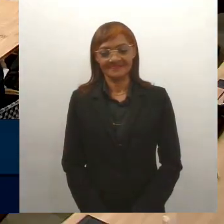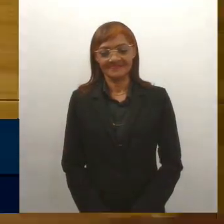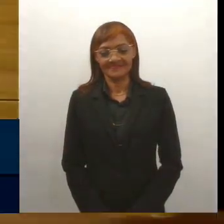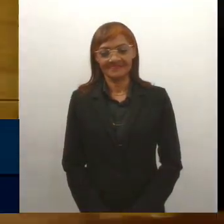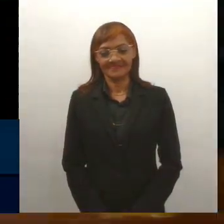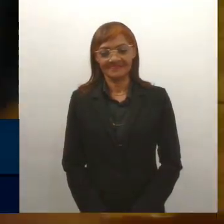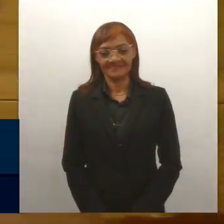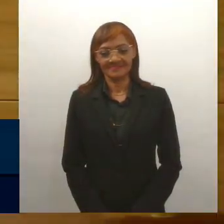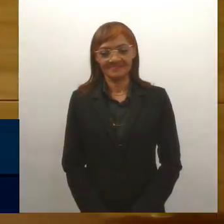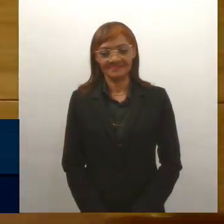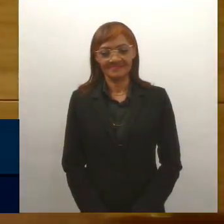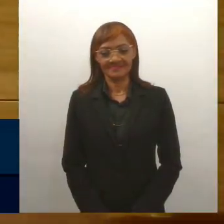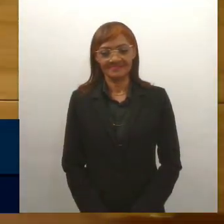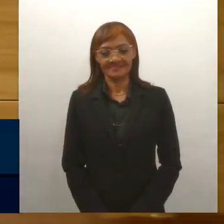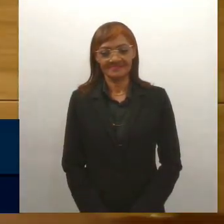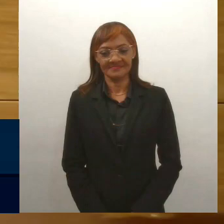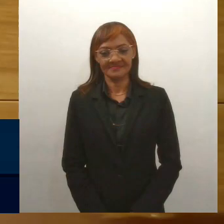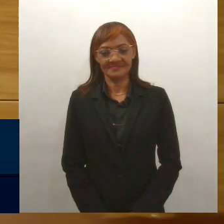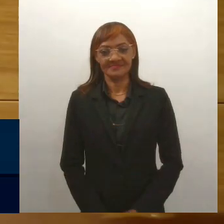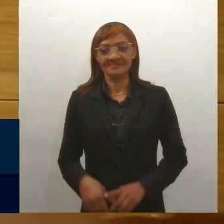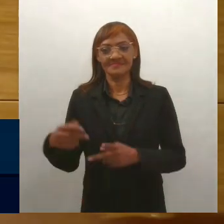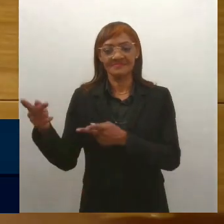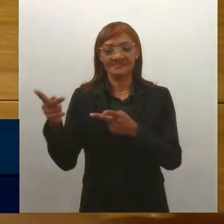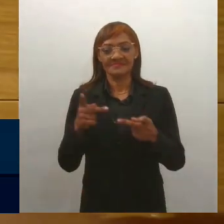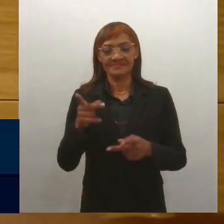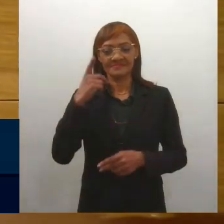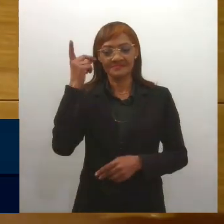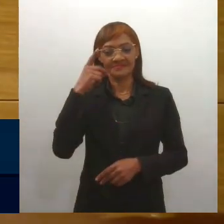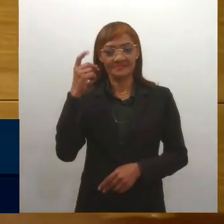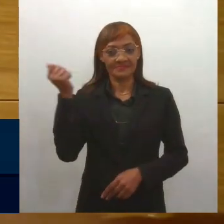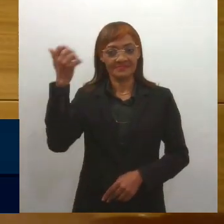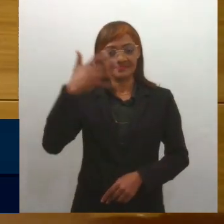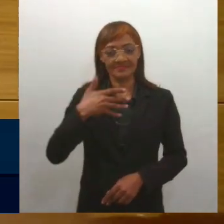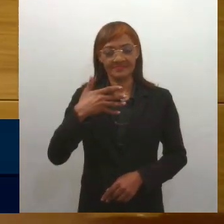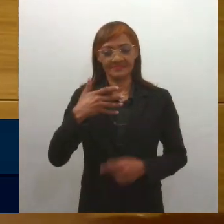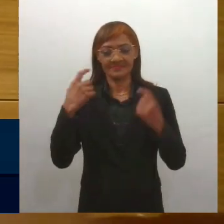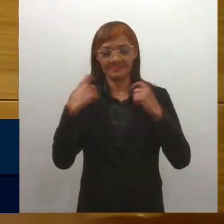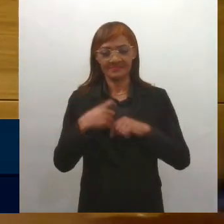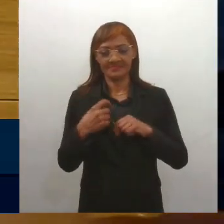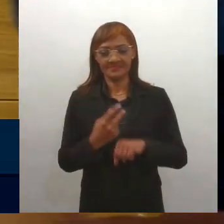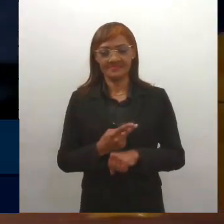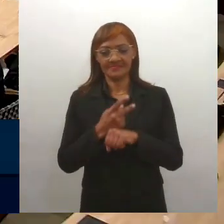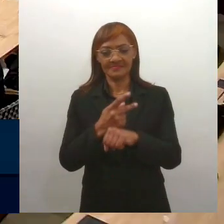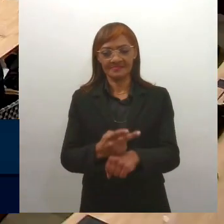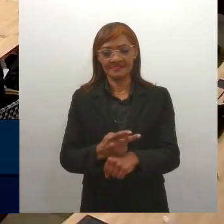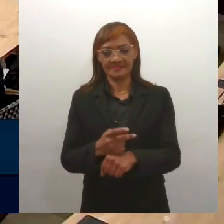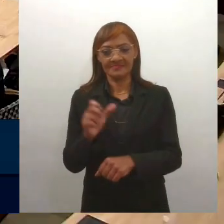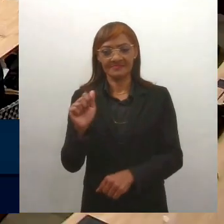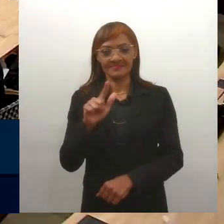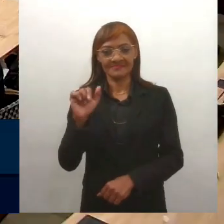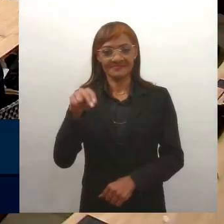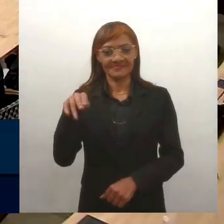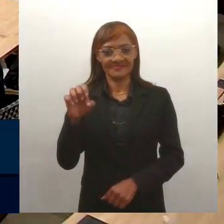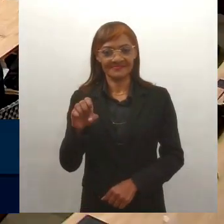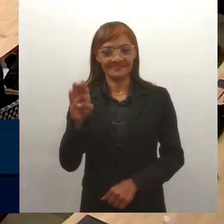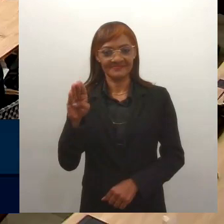Convidamos a deputada Linda Brasil para fazer a entrega da medalha à jornalista Aline Braga Farias Conceição.